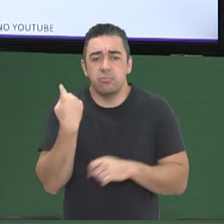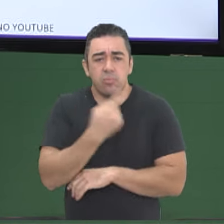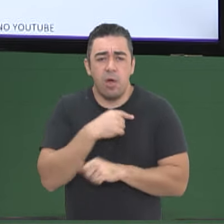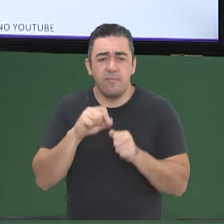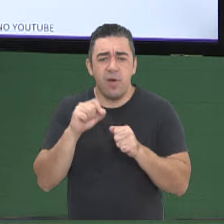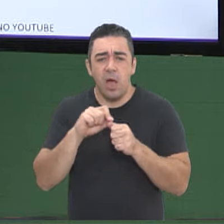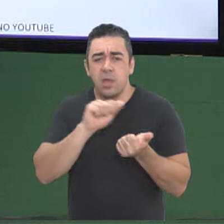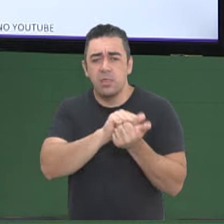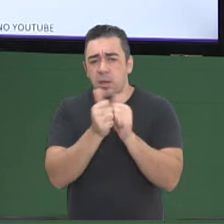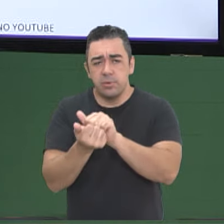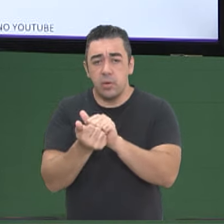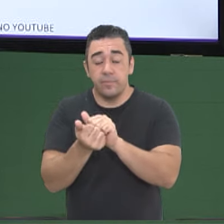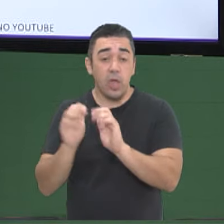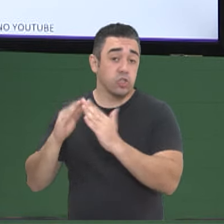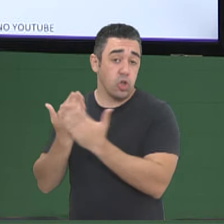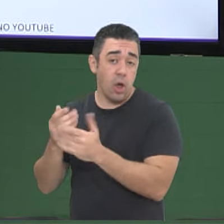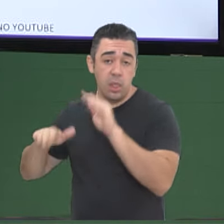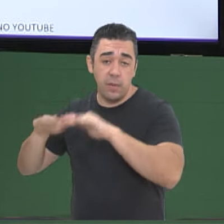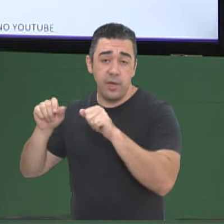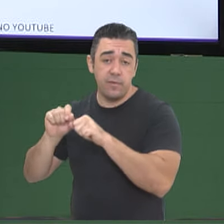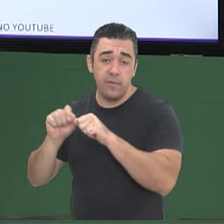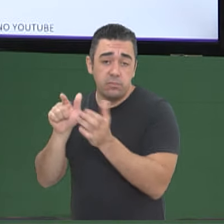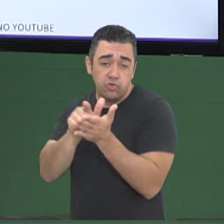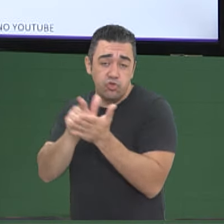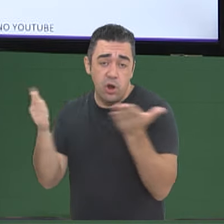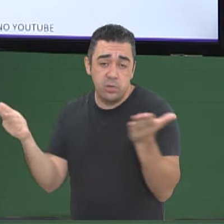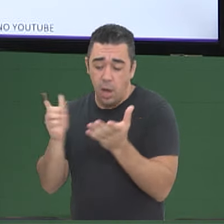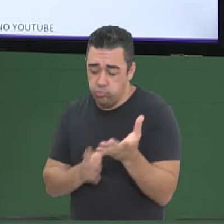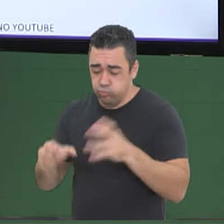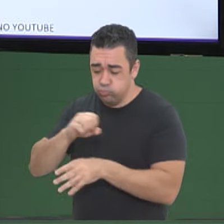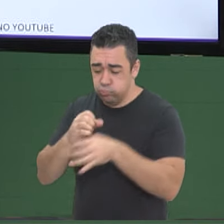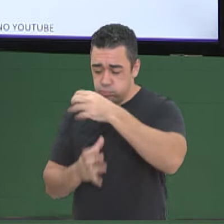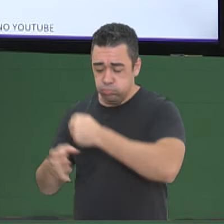escolas fazem peteca de jornal, colocam